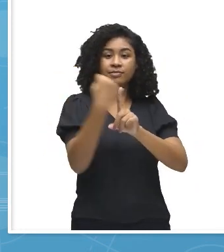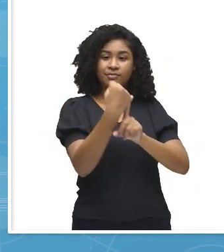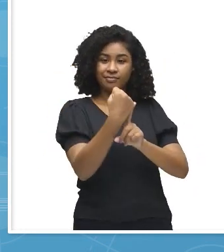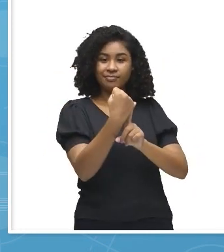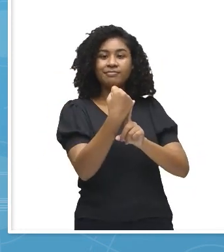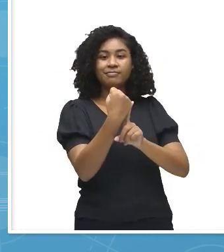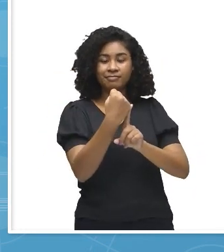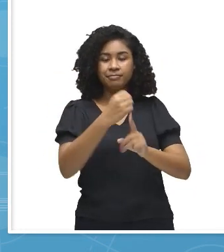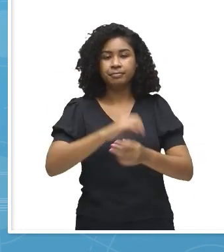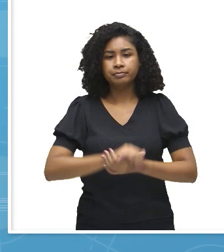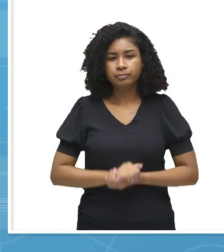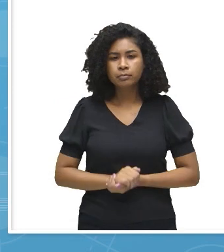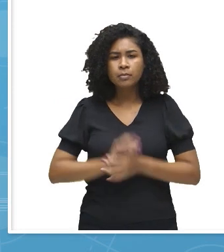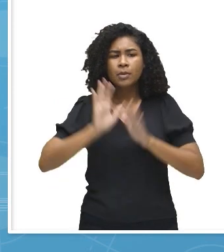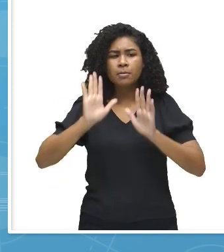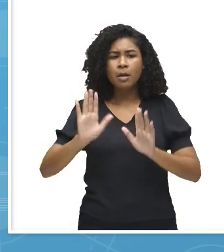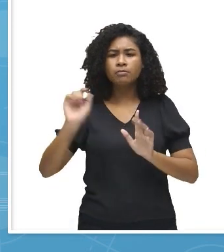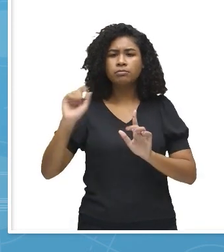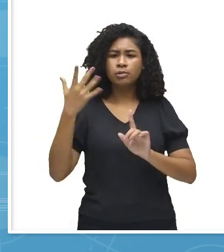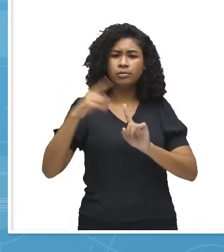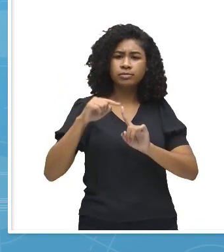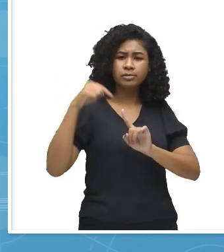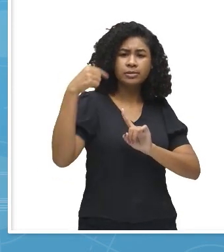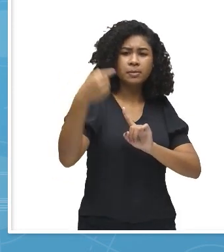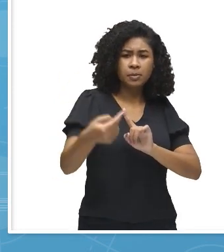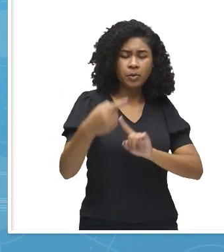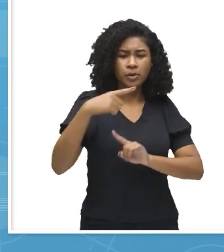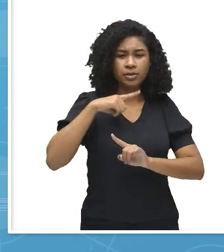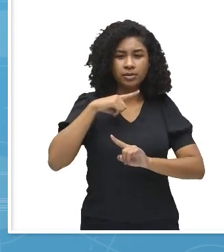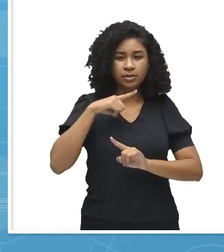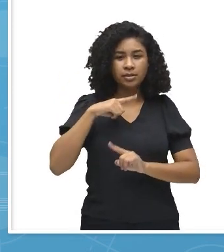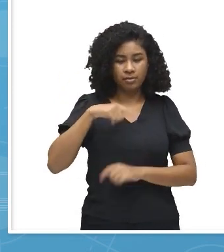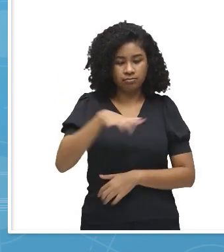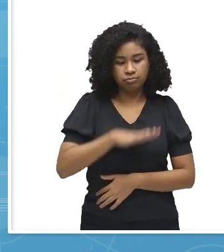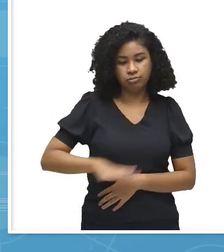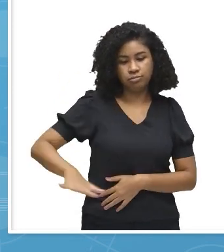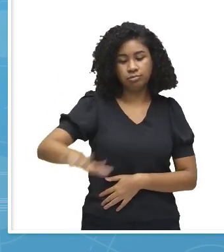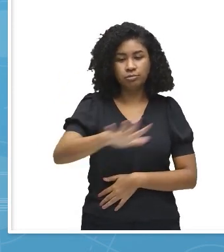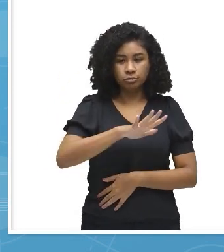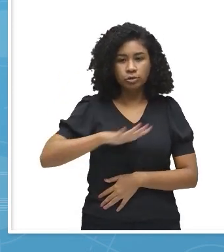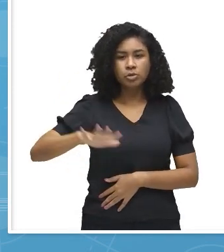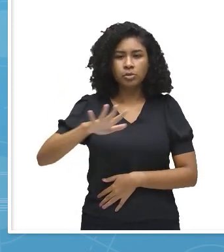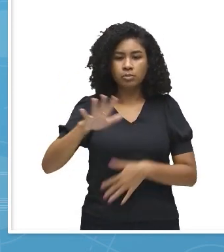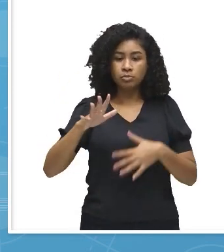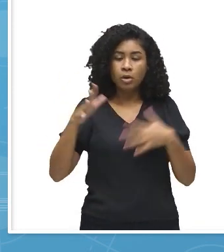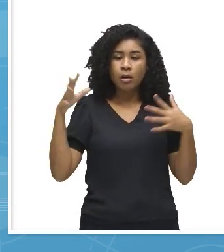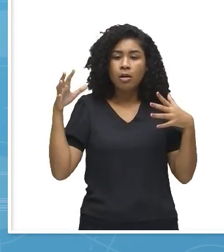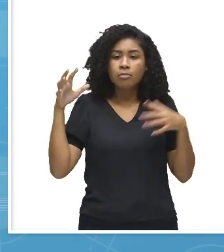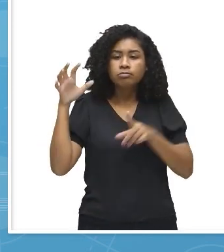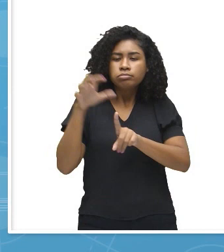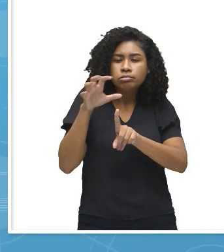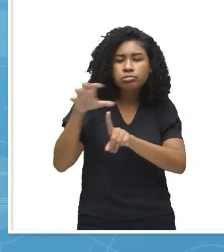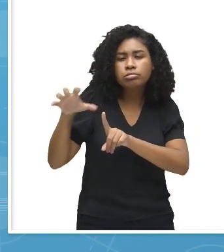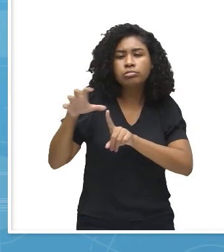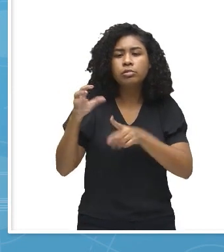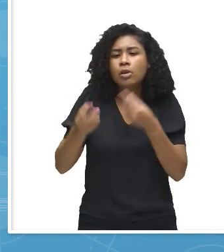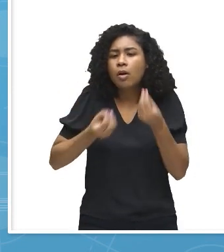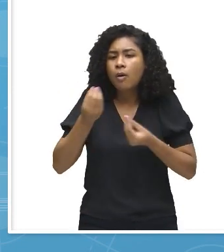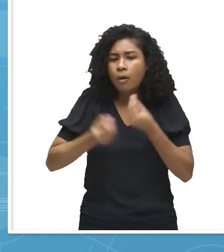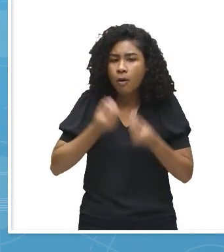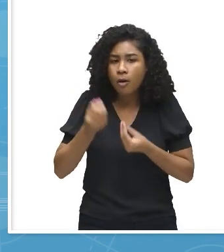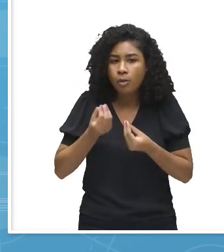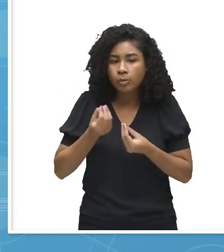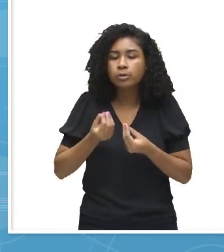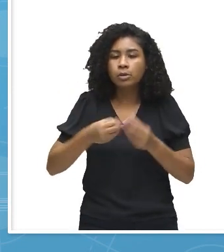efeitos desse processo sobre o espaço geográfico, podemos assinalar, aí você vai marcar aí a alternativa correta